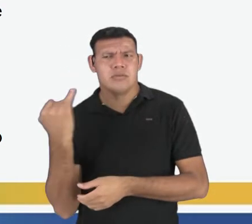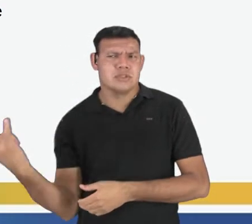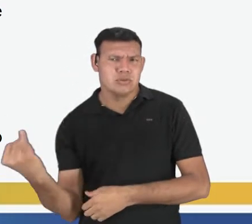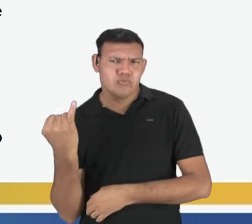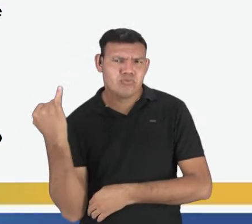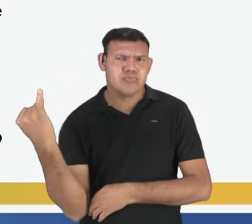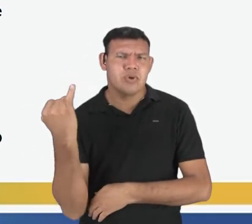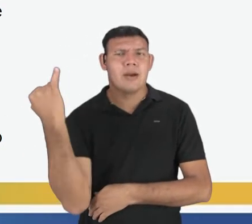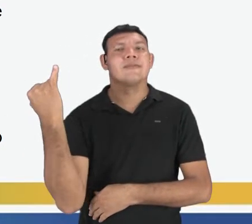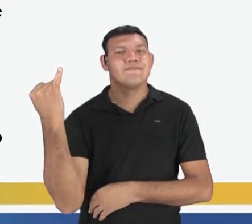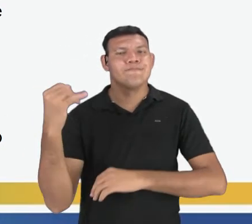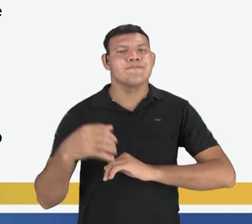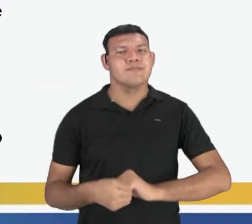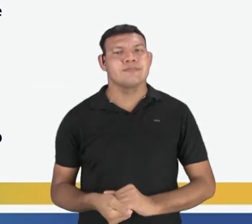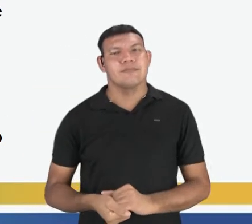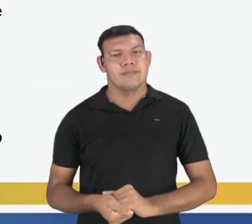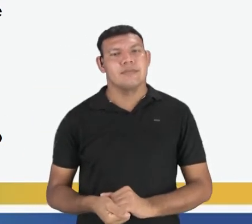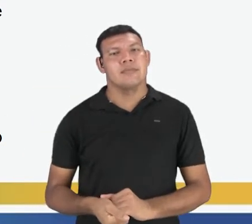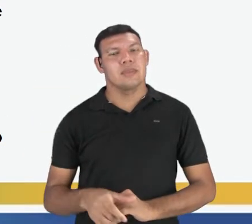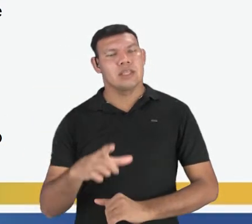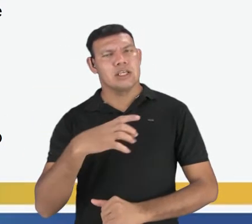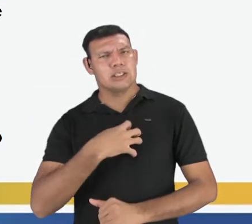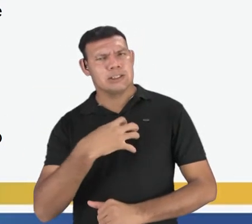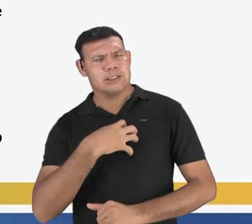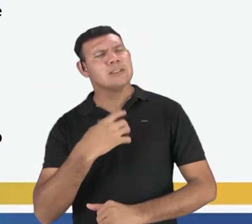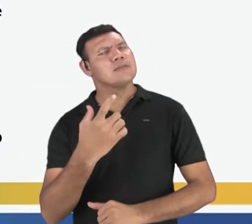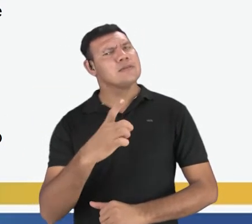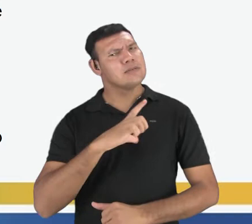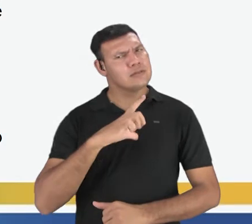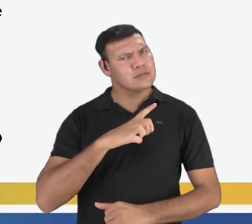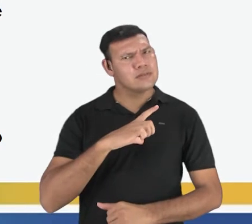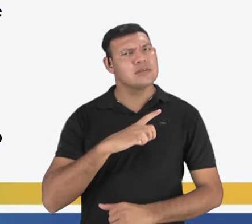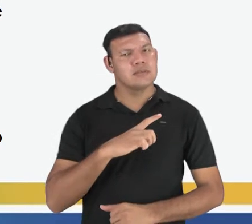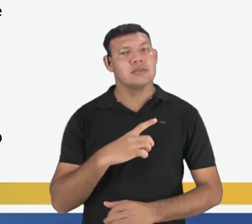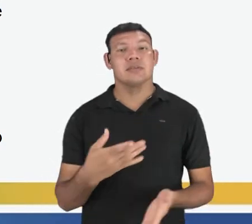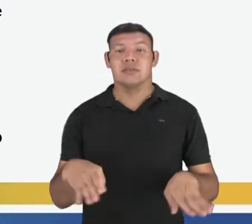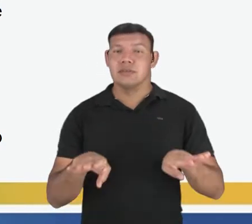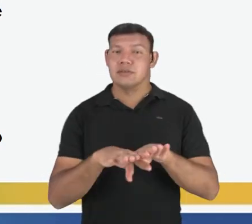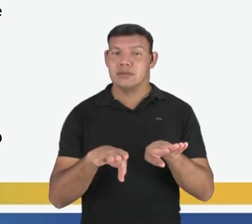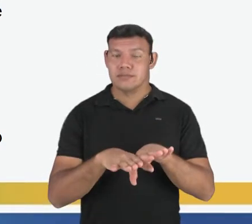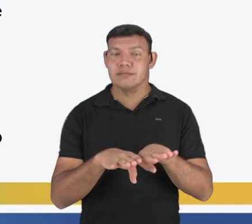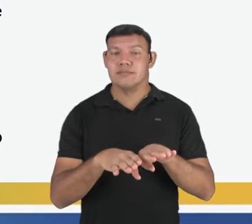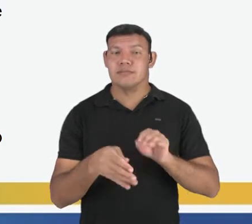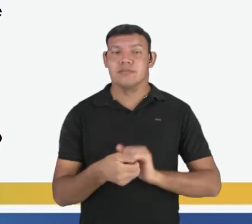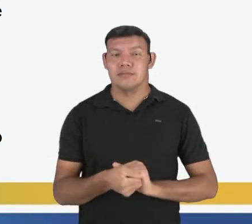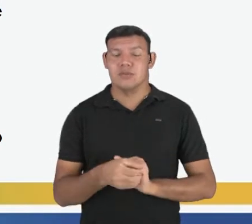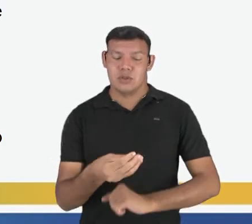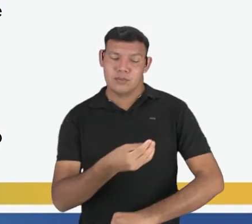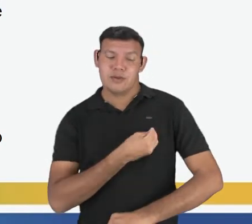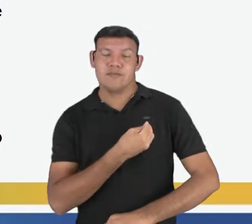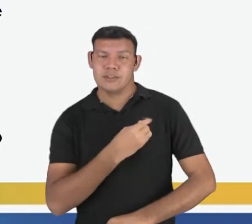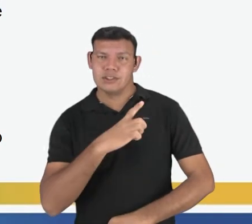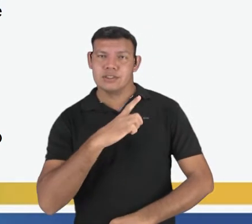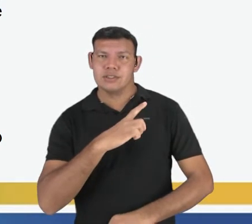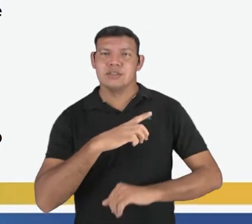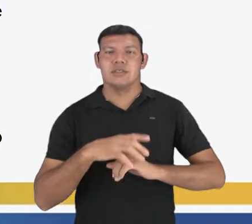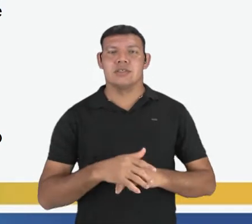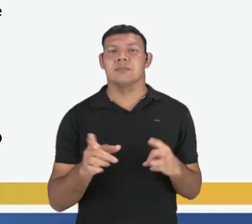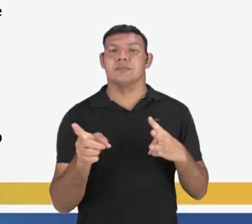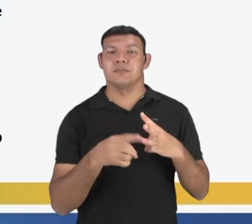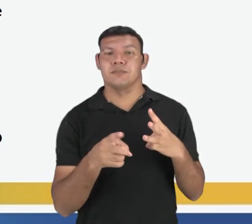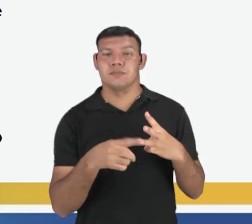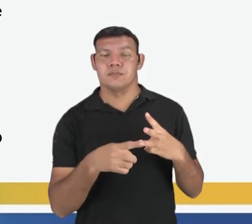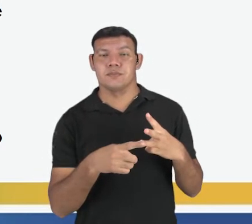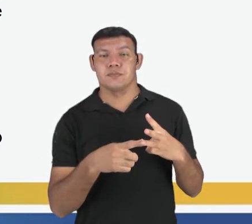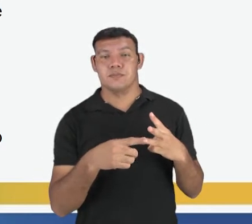são significativos, se compõem o sentido e que se dá a existência, né?